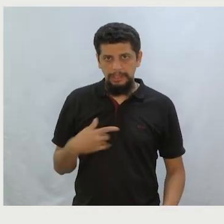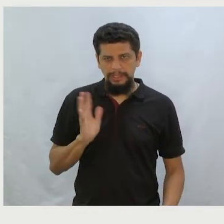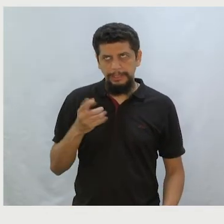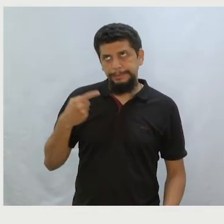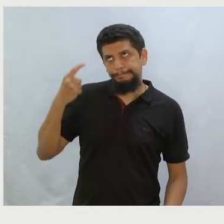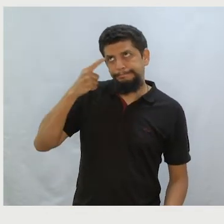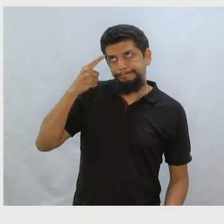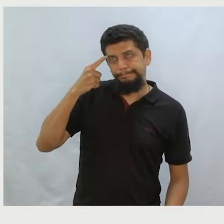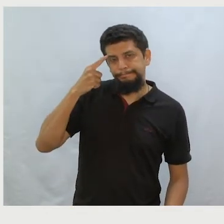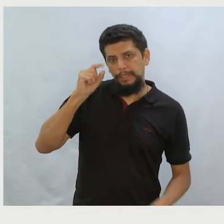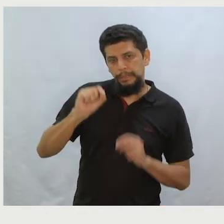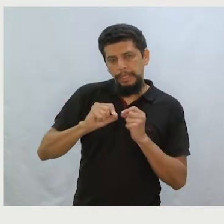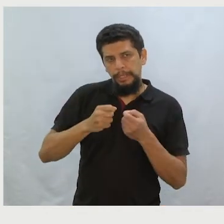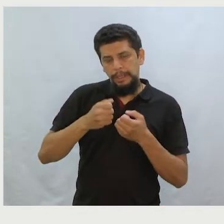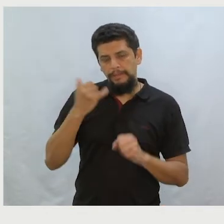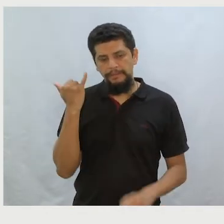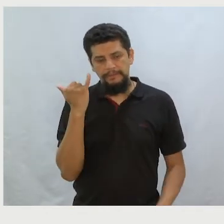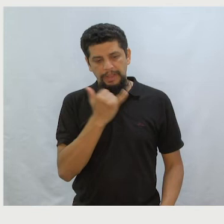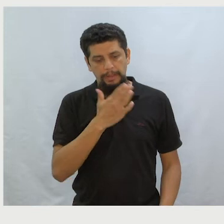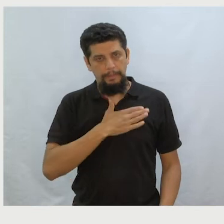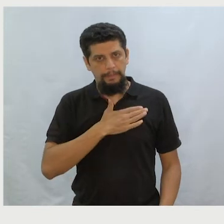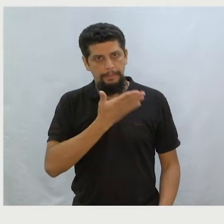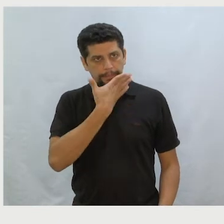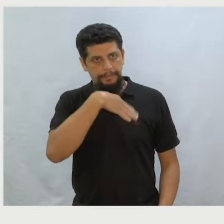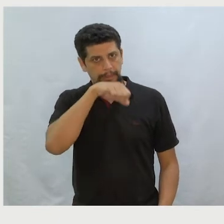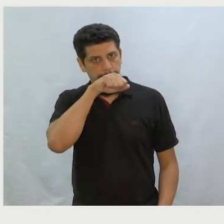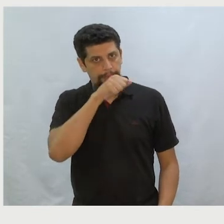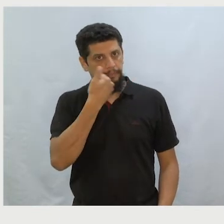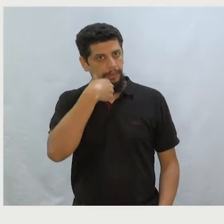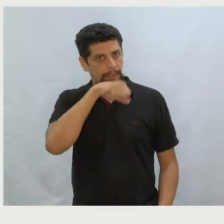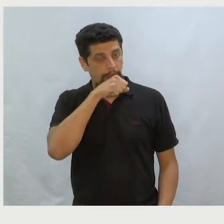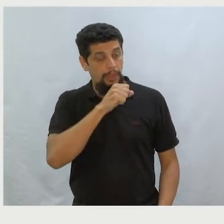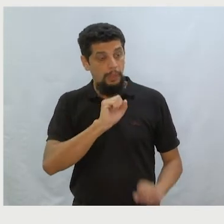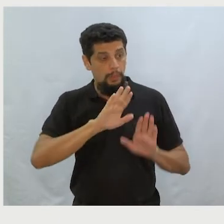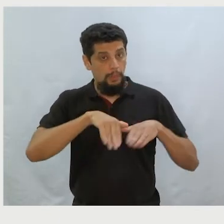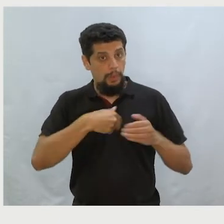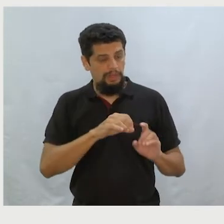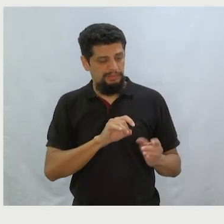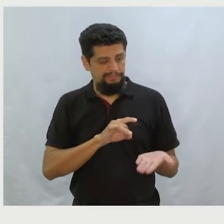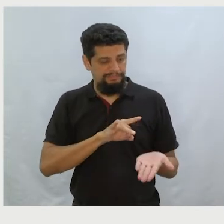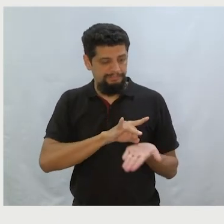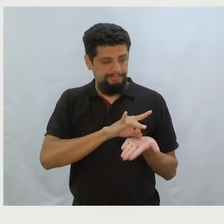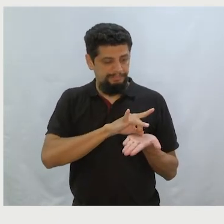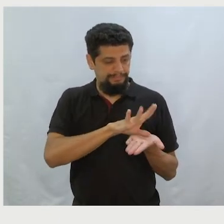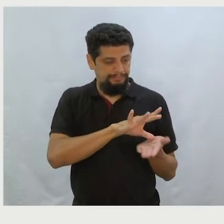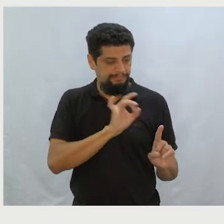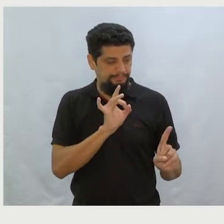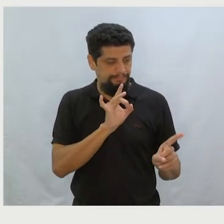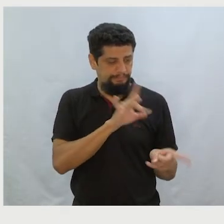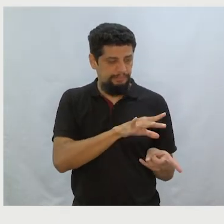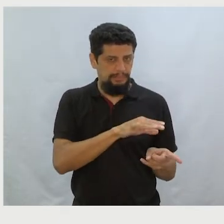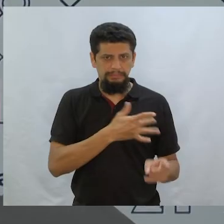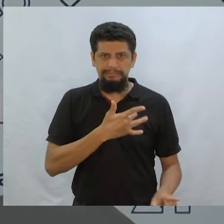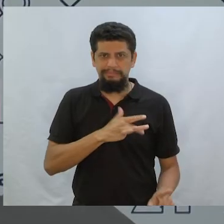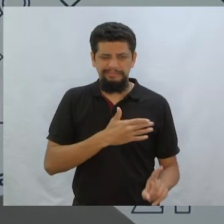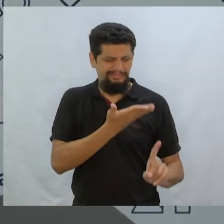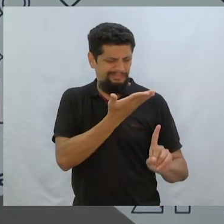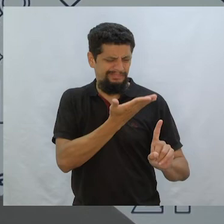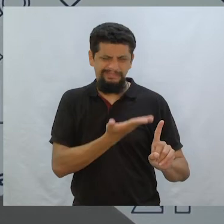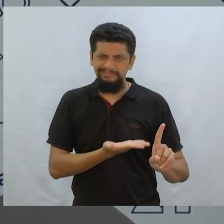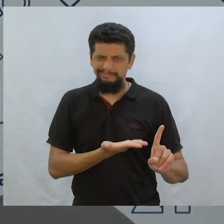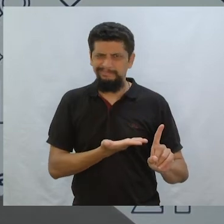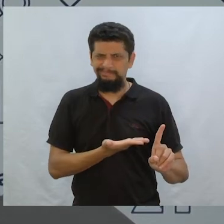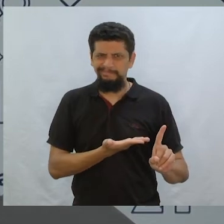e eu já estava pensando no que eu ia dizer para os meus pais quando ele me expulsasse da escola coitado do